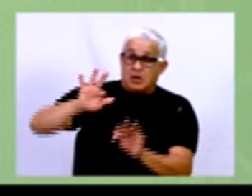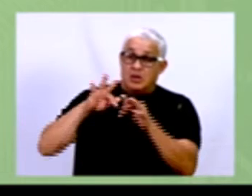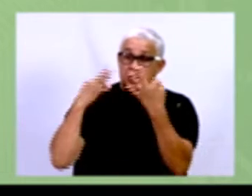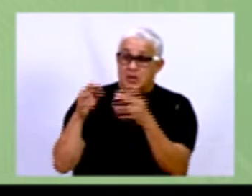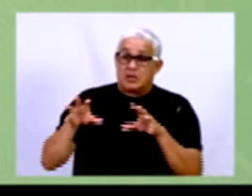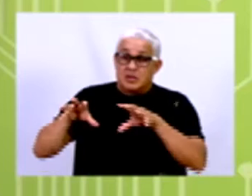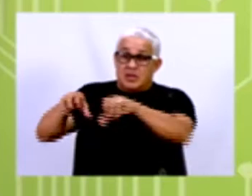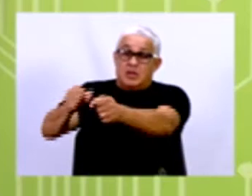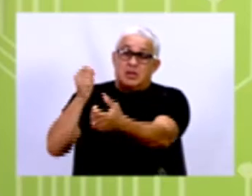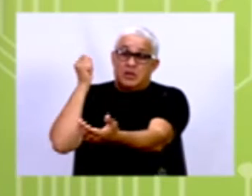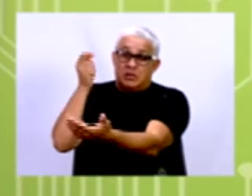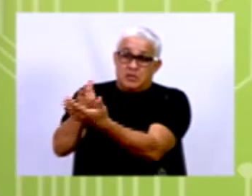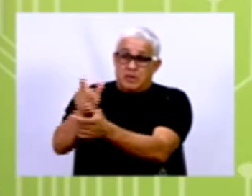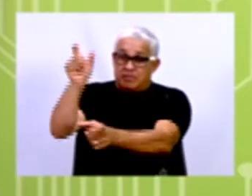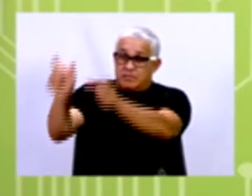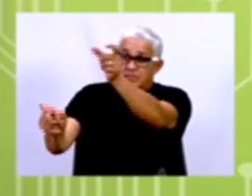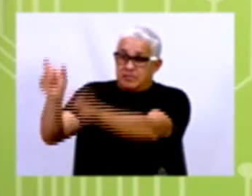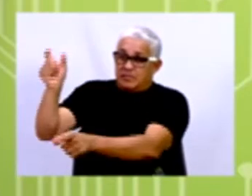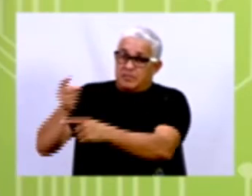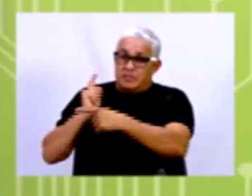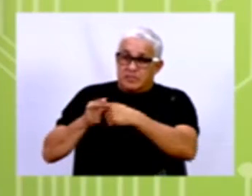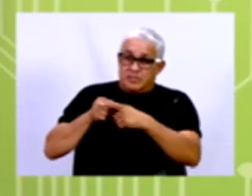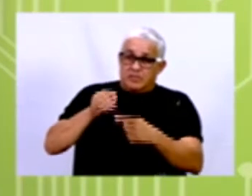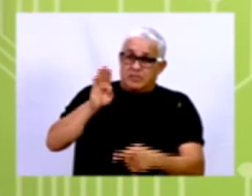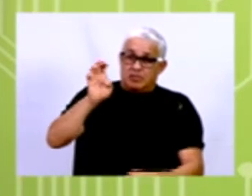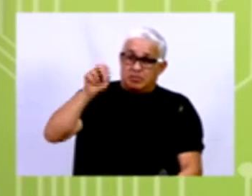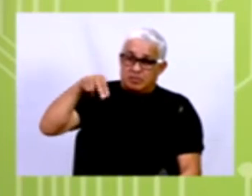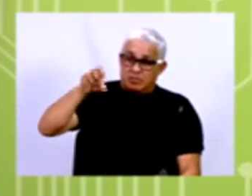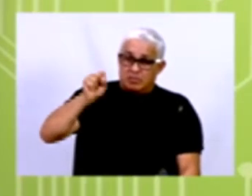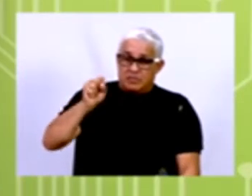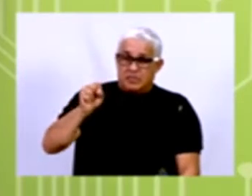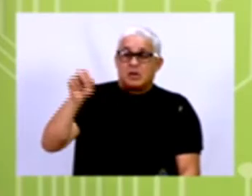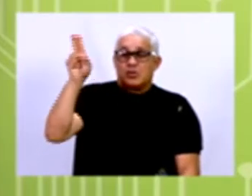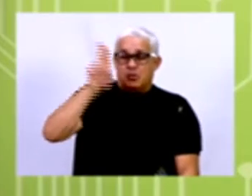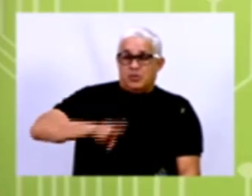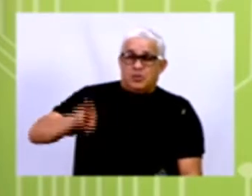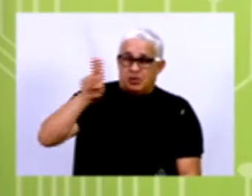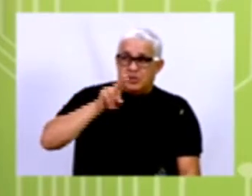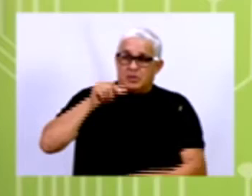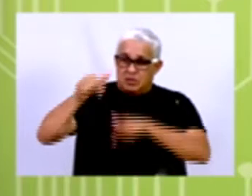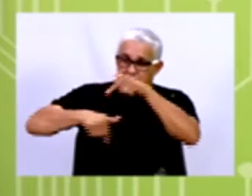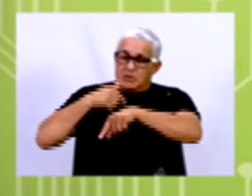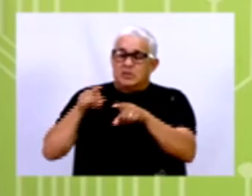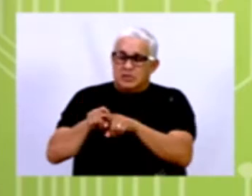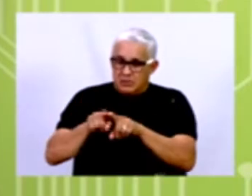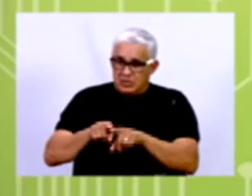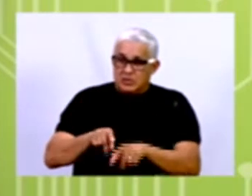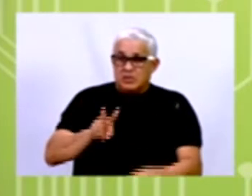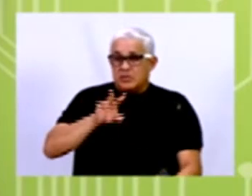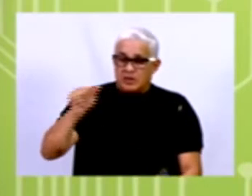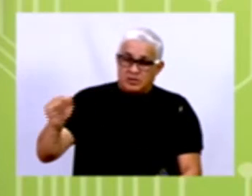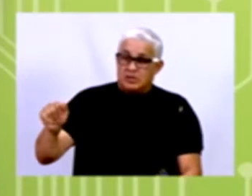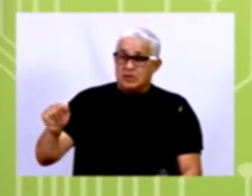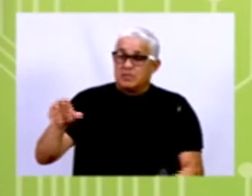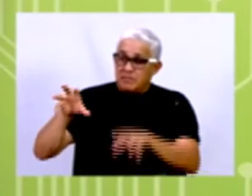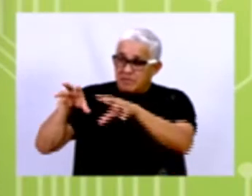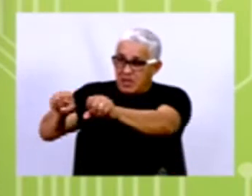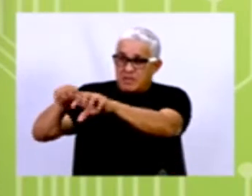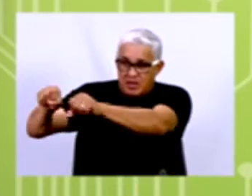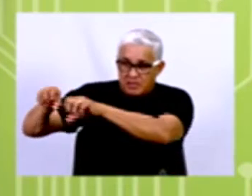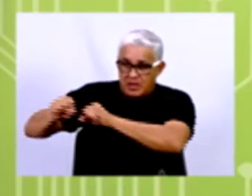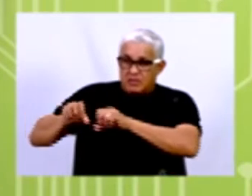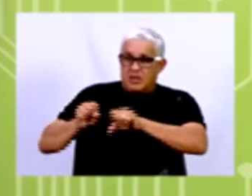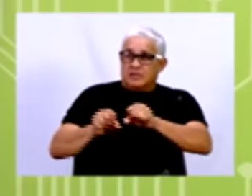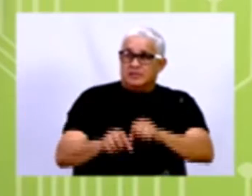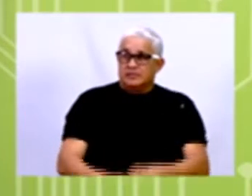e pelos indivíduos, porque são bens e serviços úteis que eles irão consumir. São bens